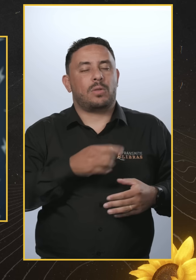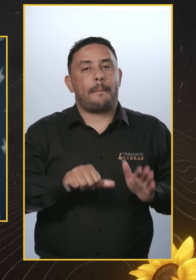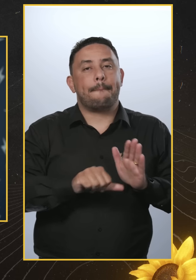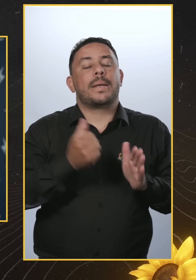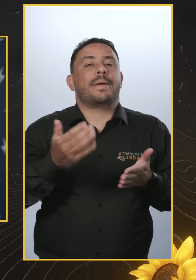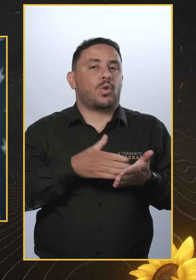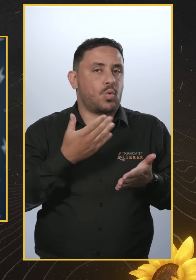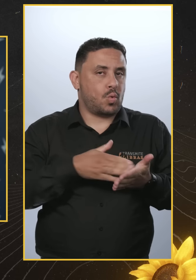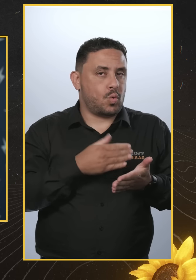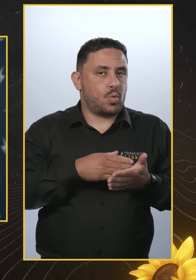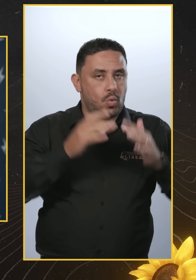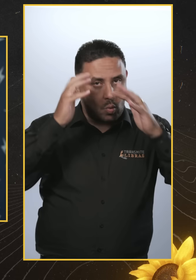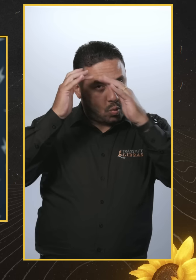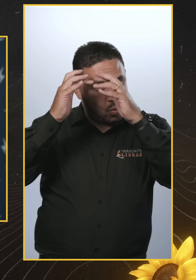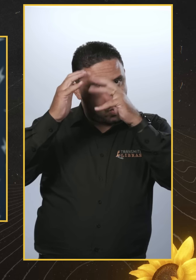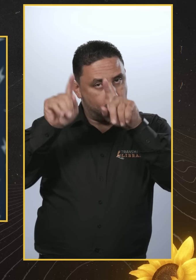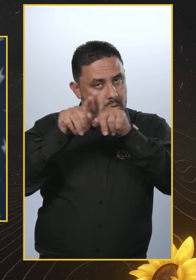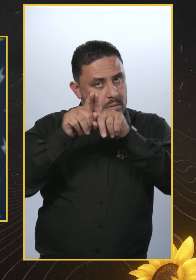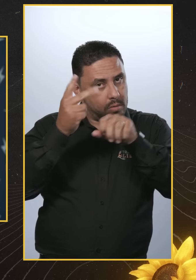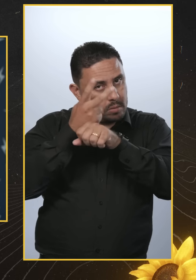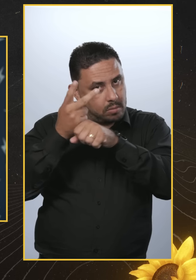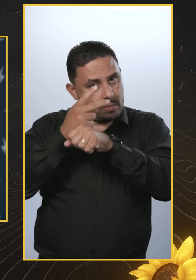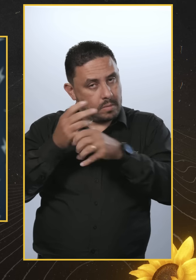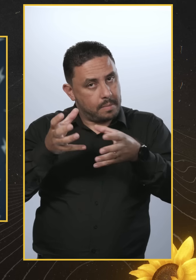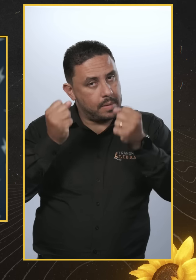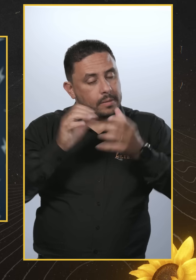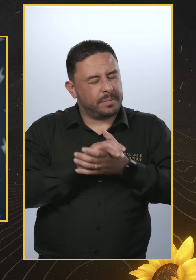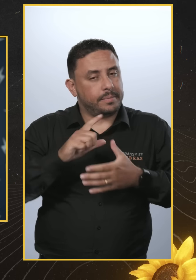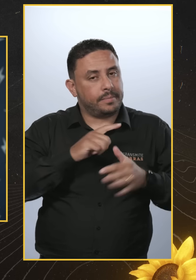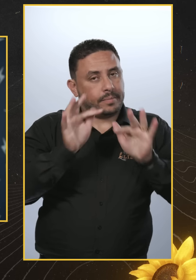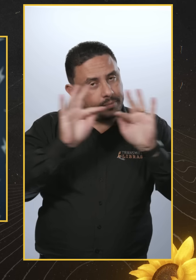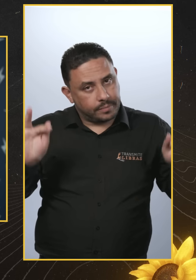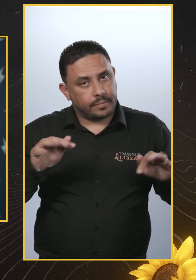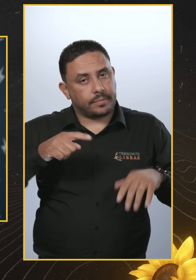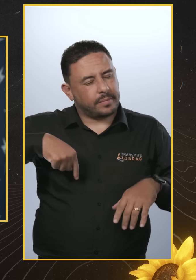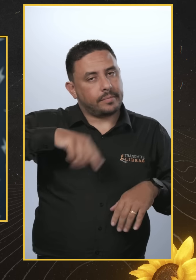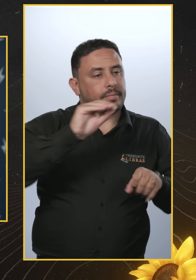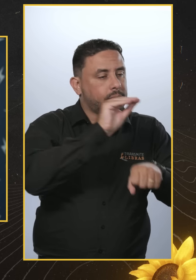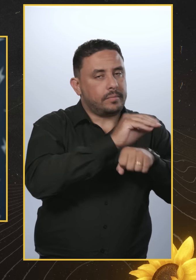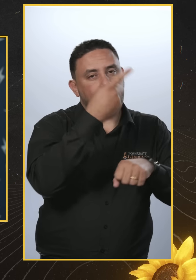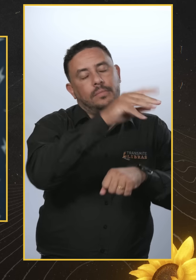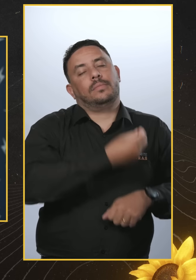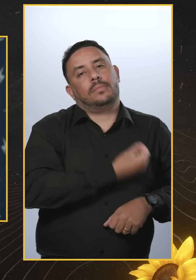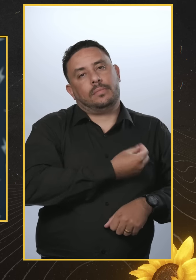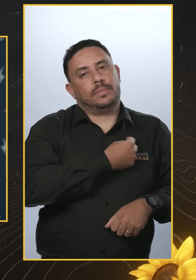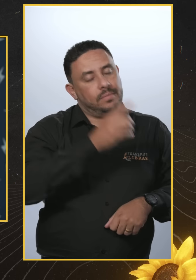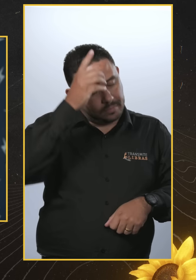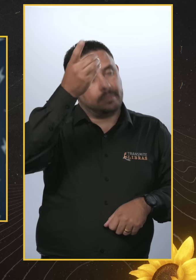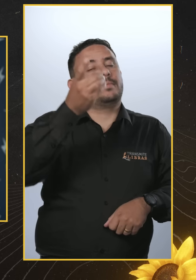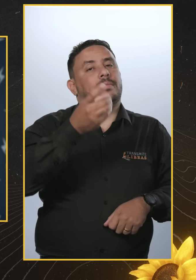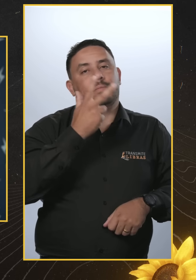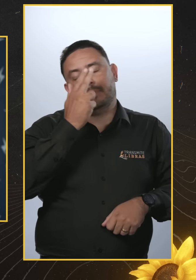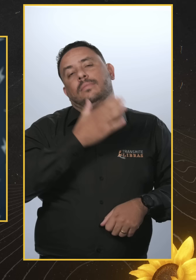é neologismo meu também eu fico caçando o jeito de pegar isso tem frases tipo vá cuidar da sua vida é não foi eu que inventei mas